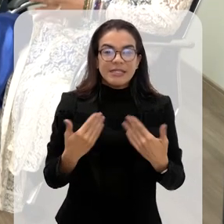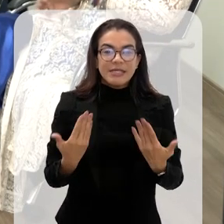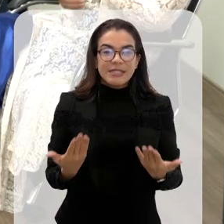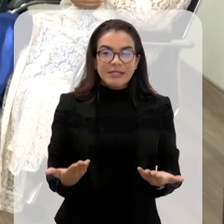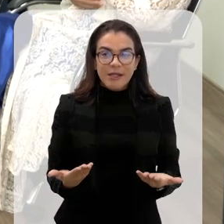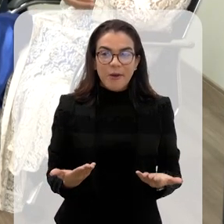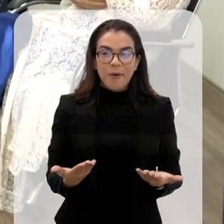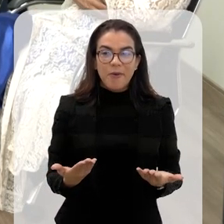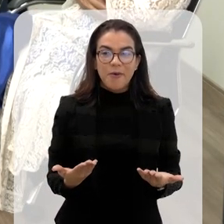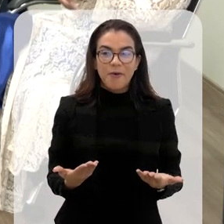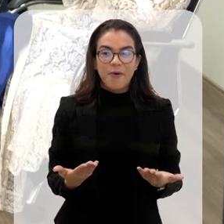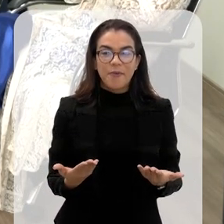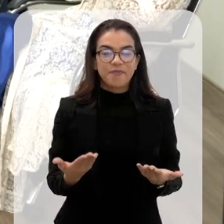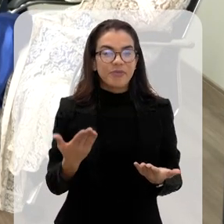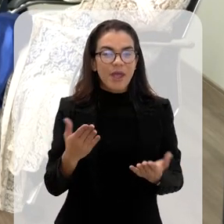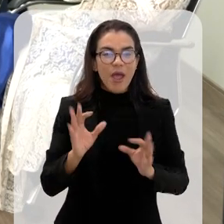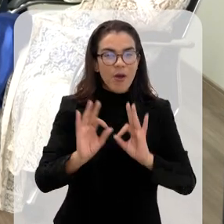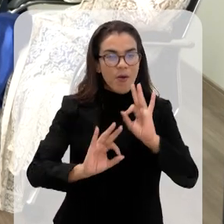Né? Então,